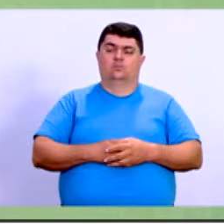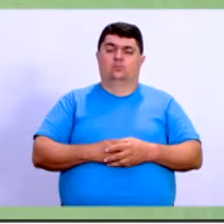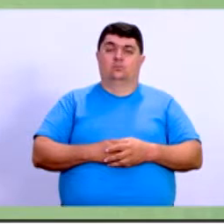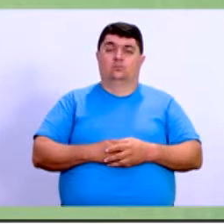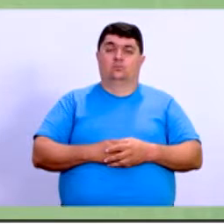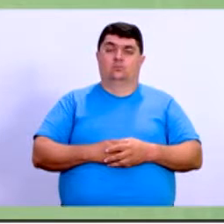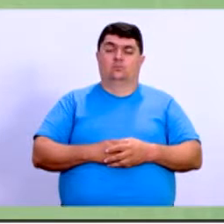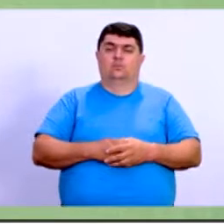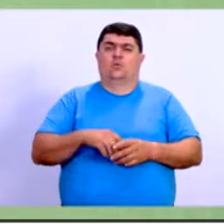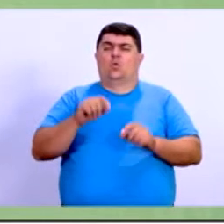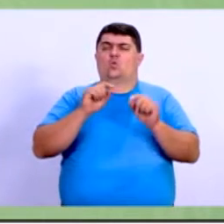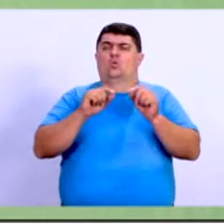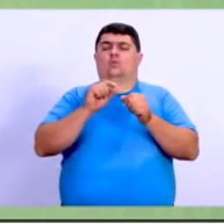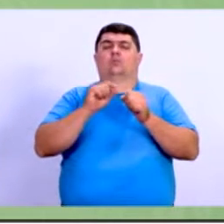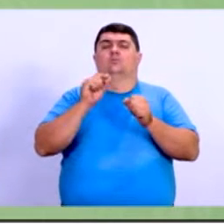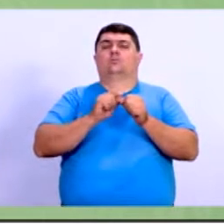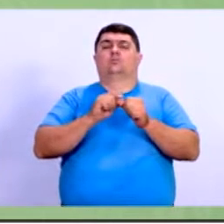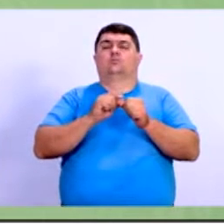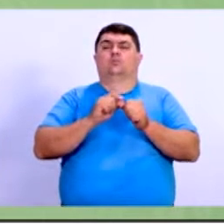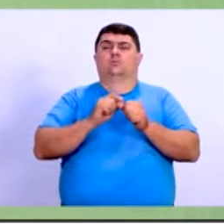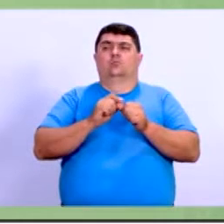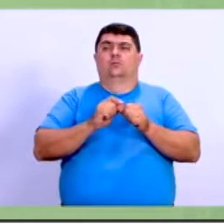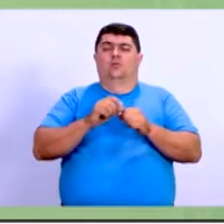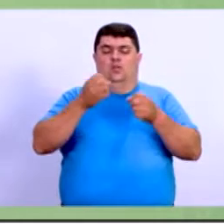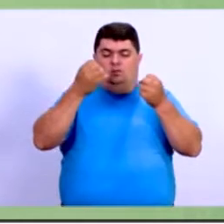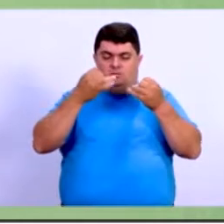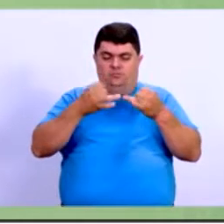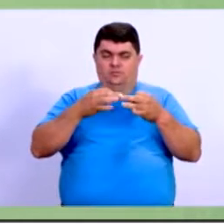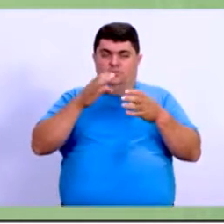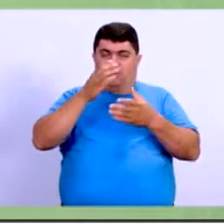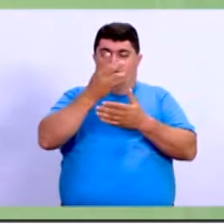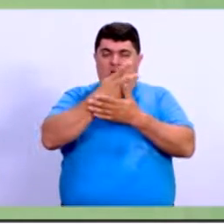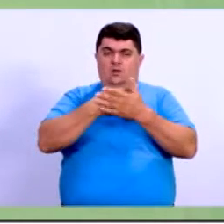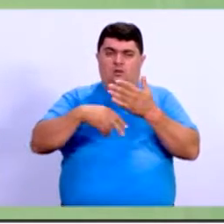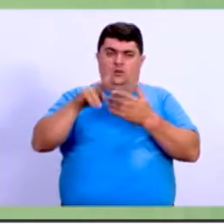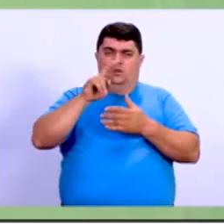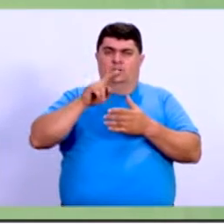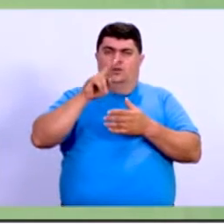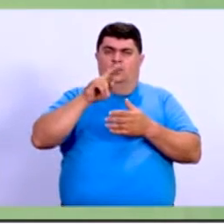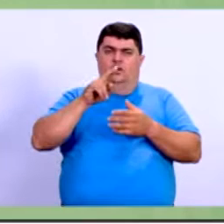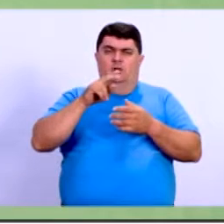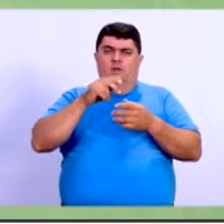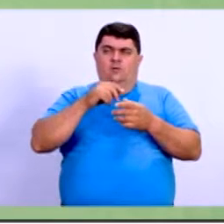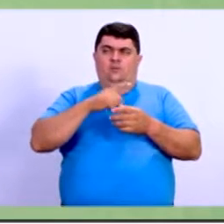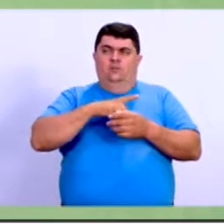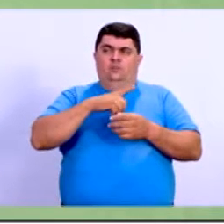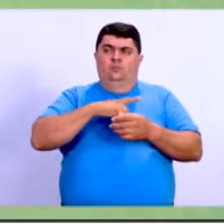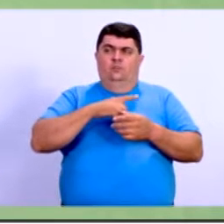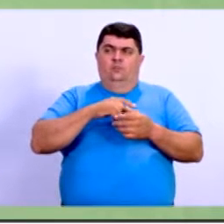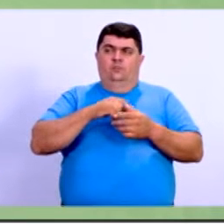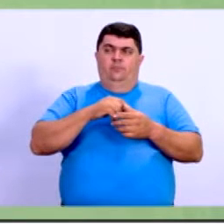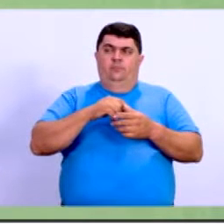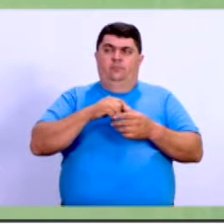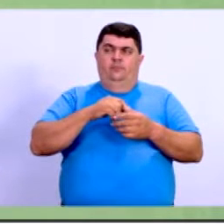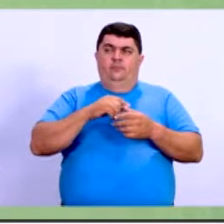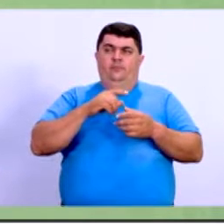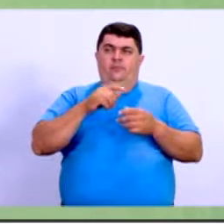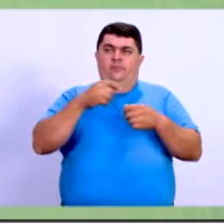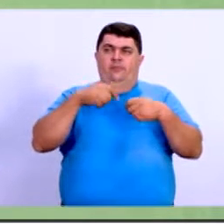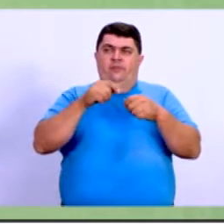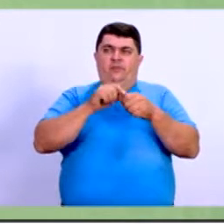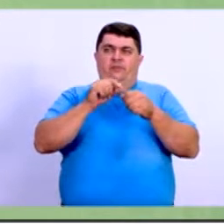O que precisa ser feito? Eu vou descrever no meu caso de uso. Para fazer ele, eu preciso identificar os